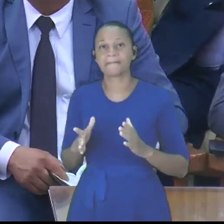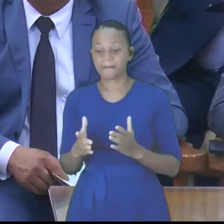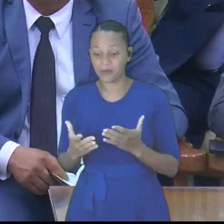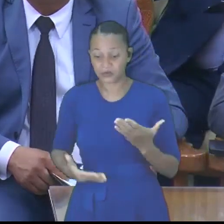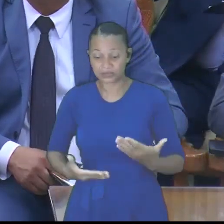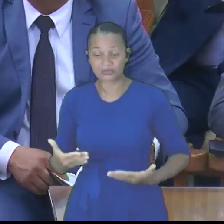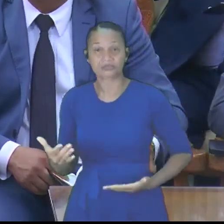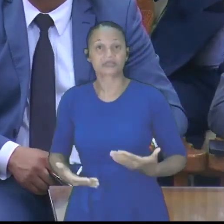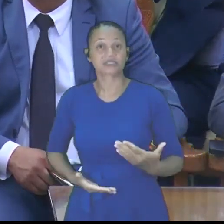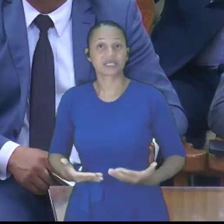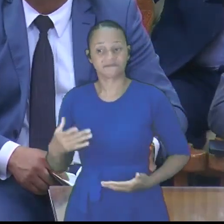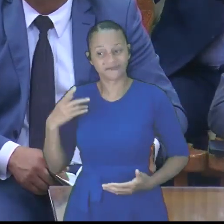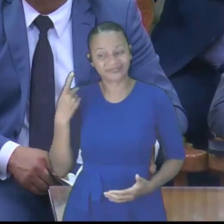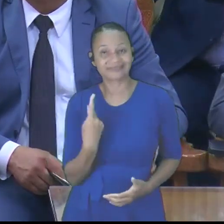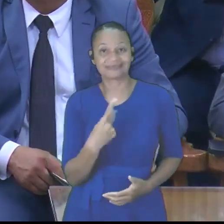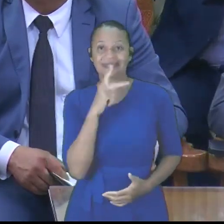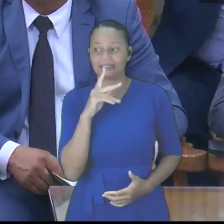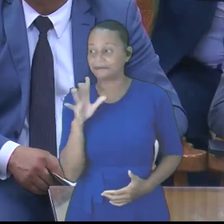os servos deles.